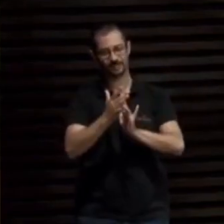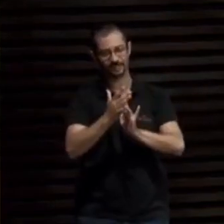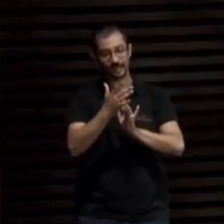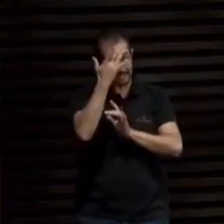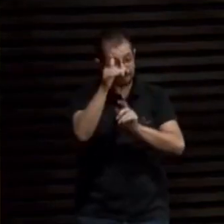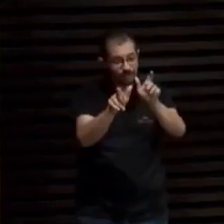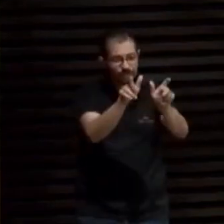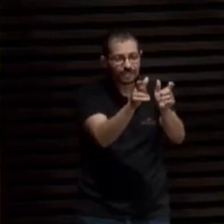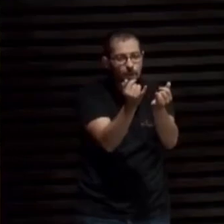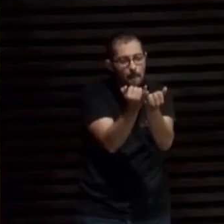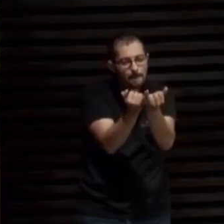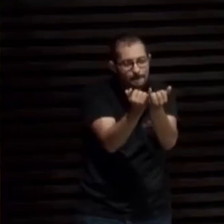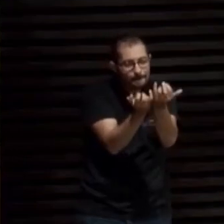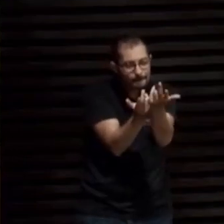ele.